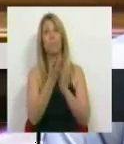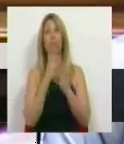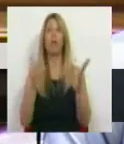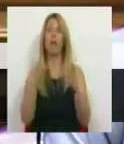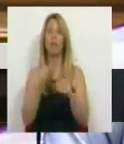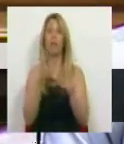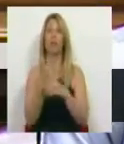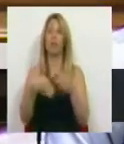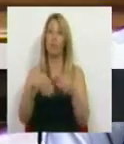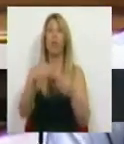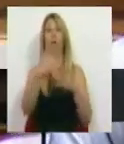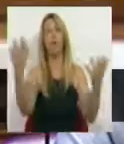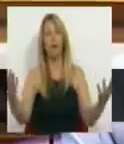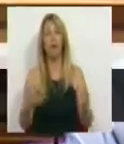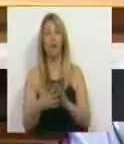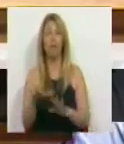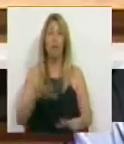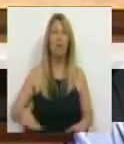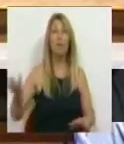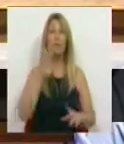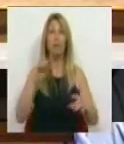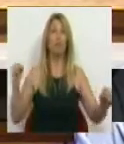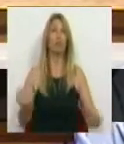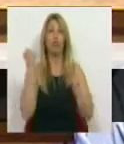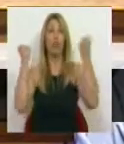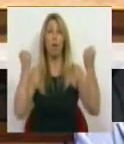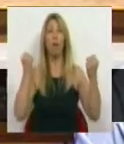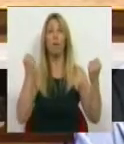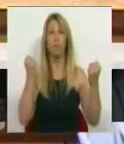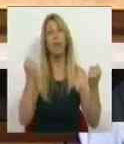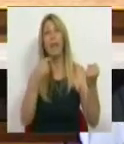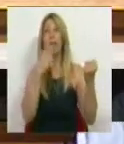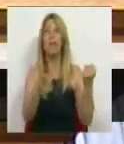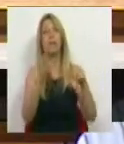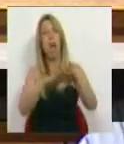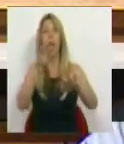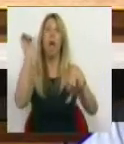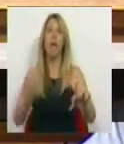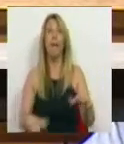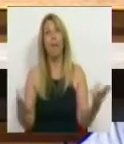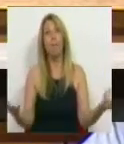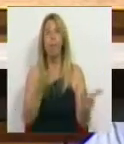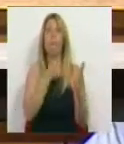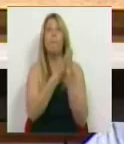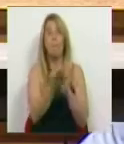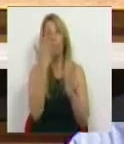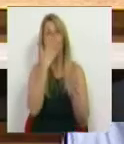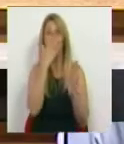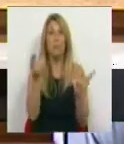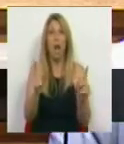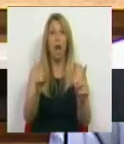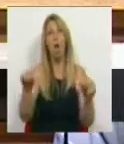estado de exceção, o permanente estado de choque, a desculpa para todas as medidas que muitas vezes não seriam aceitas de outra forma, porque eram de